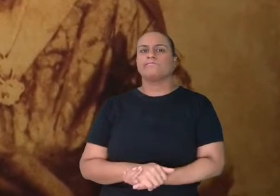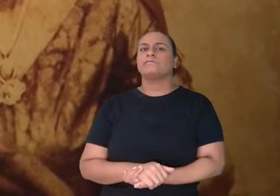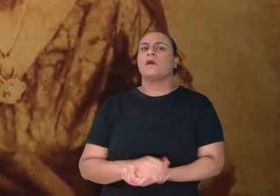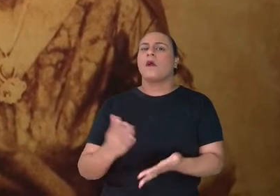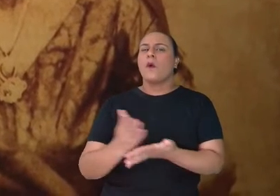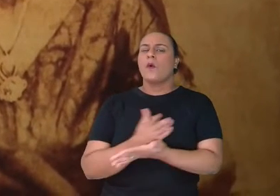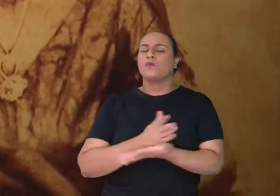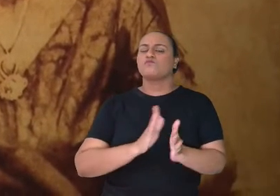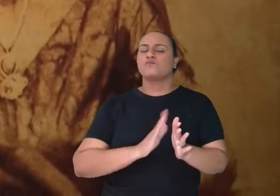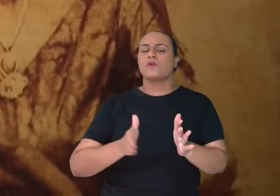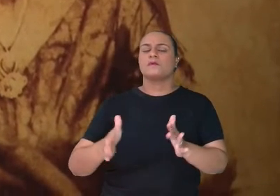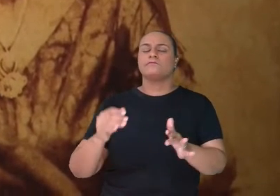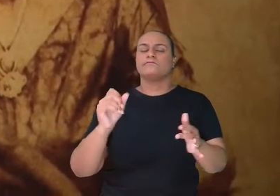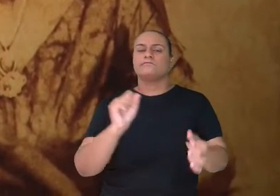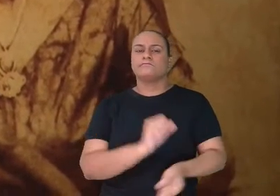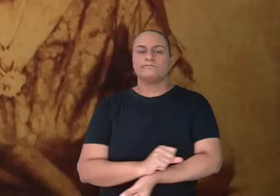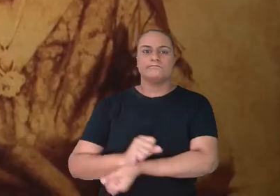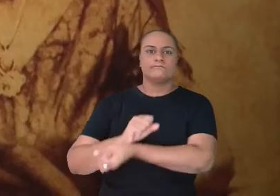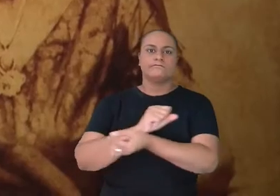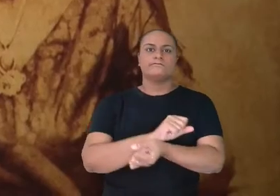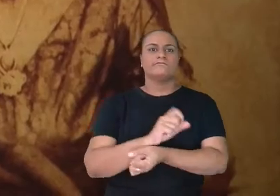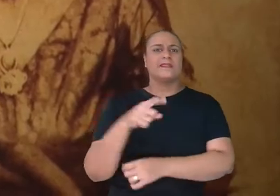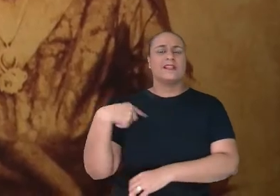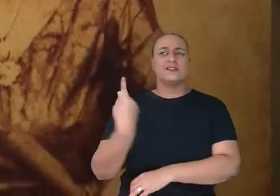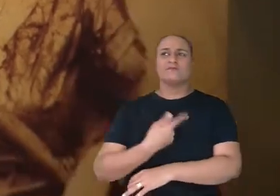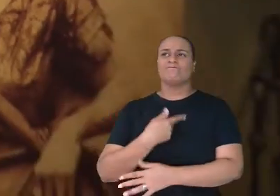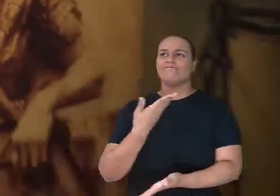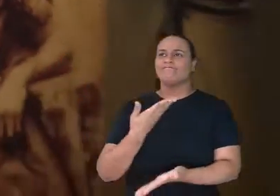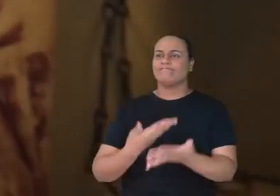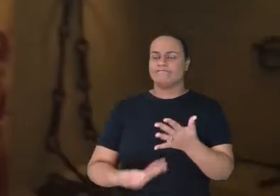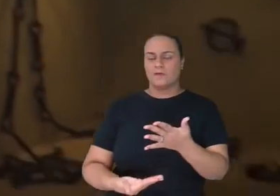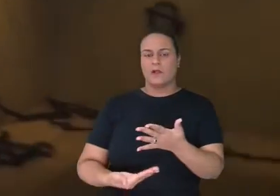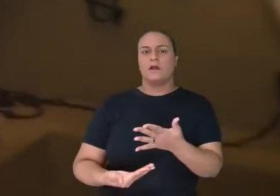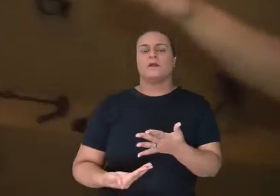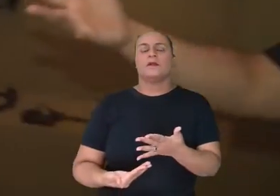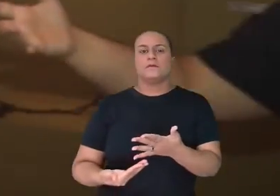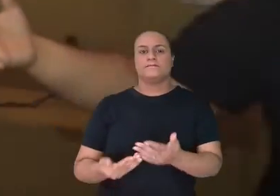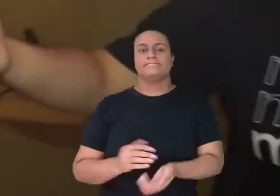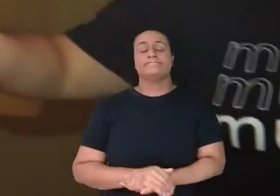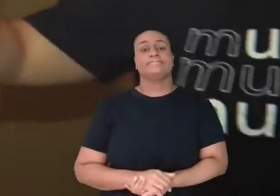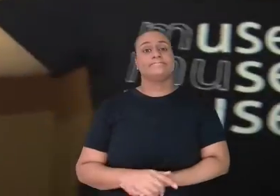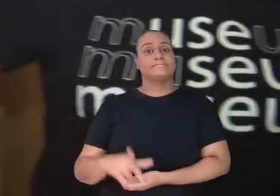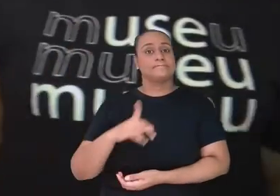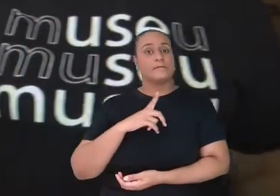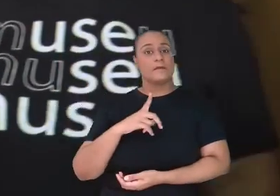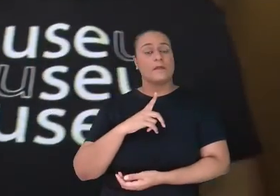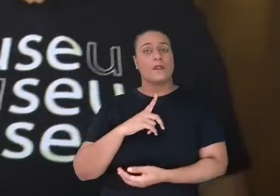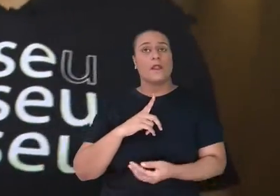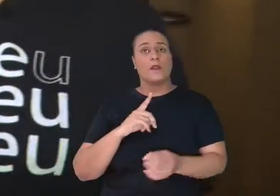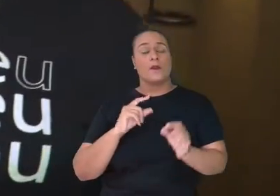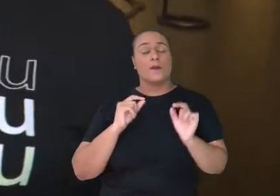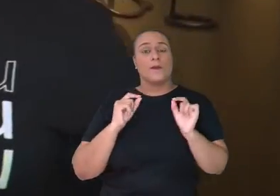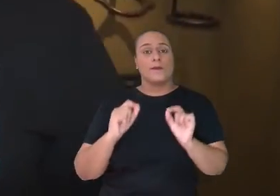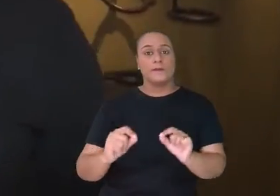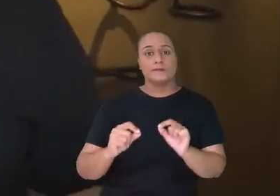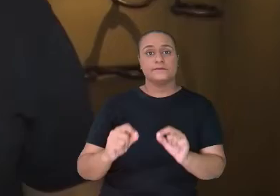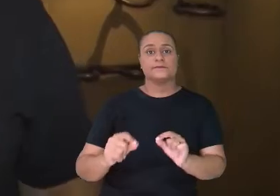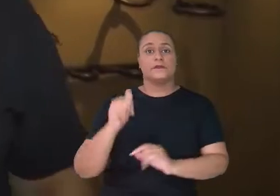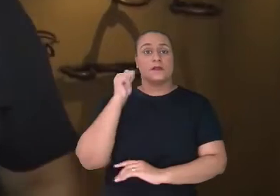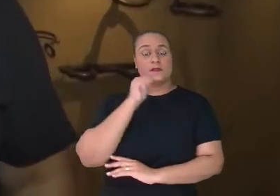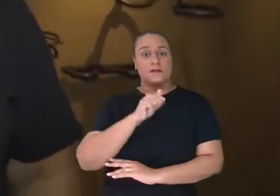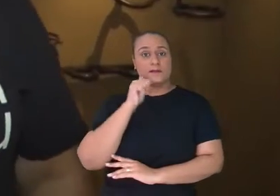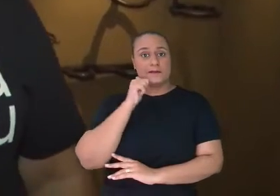urbana que muitas vezes a gente há muito acaba de invisibilidade, né? Na, e a gente tem na vida dessas a questão pessoas. Dessas